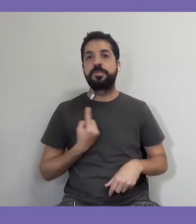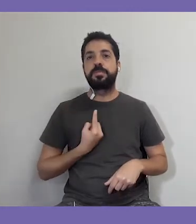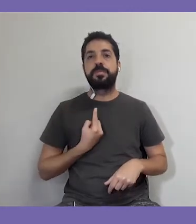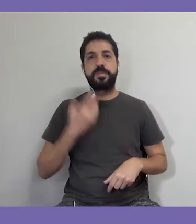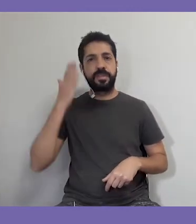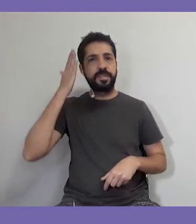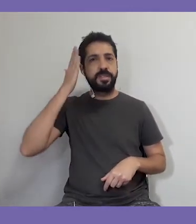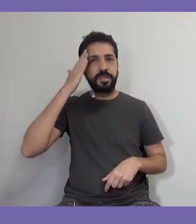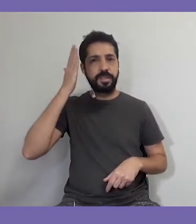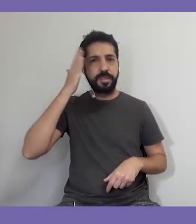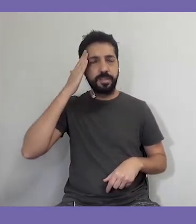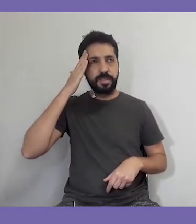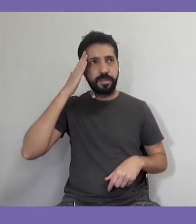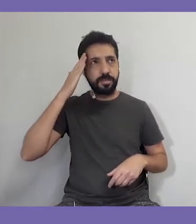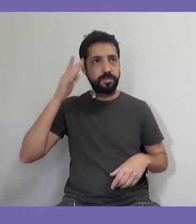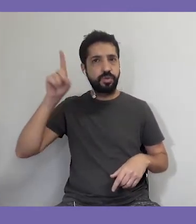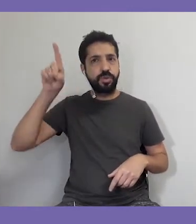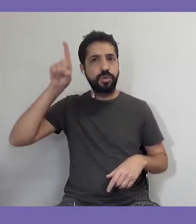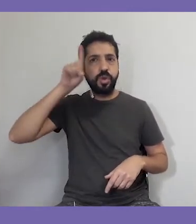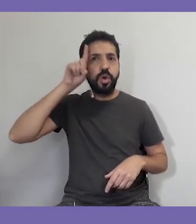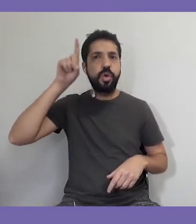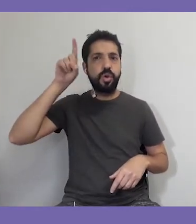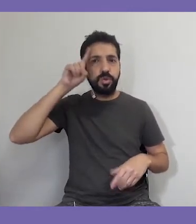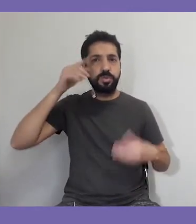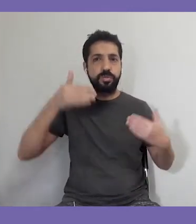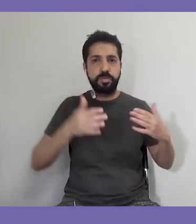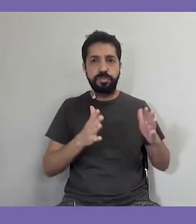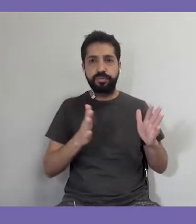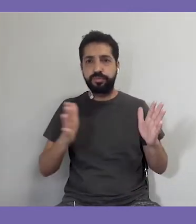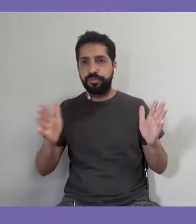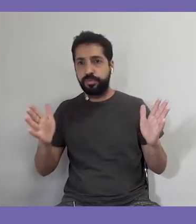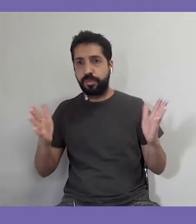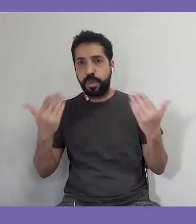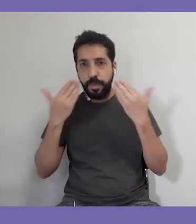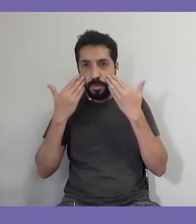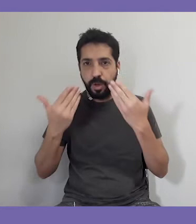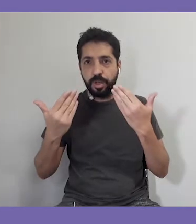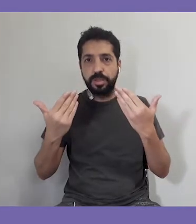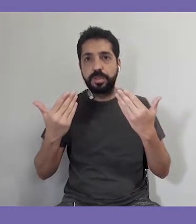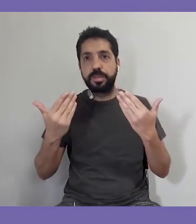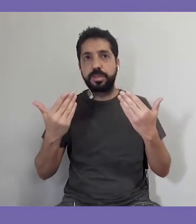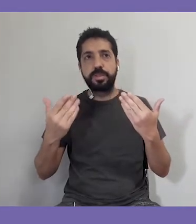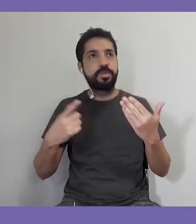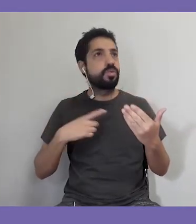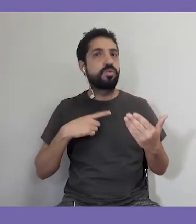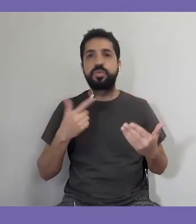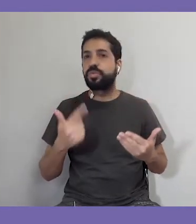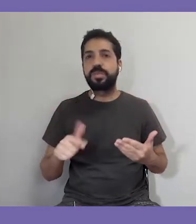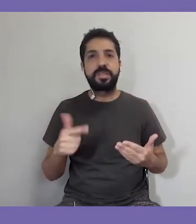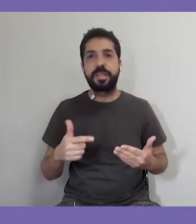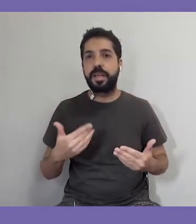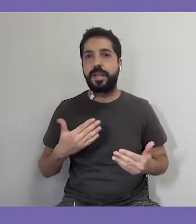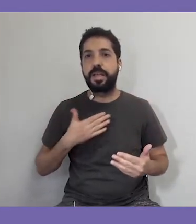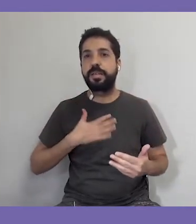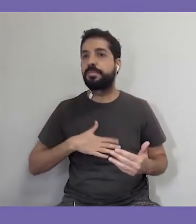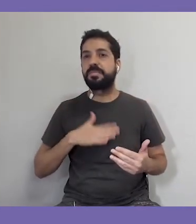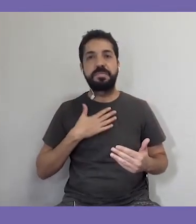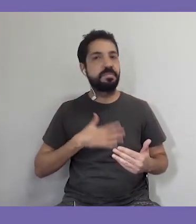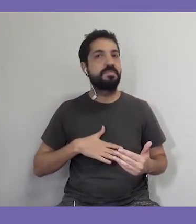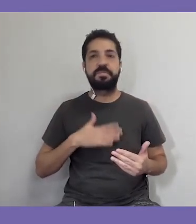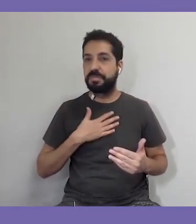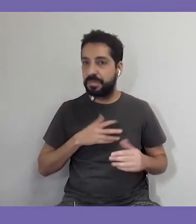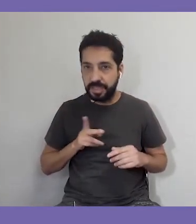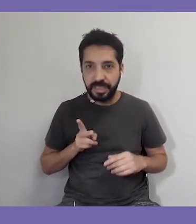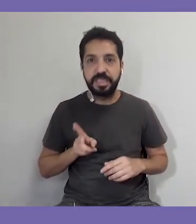que a gente sabe que está todo dia aí, né? Bate a nossa porta todo dia, que a gente não tem um minuto de